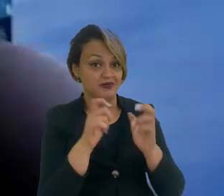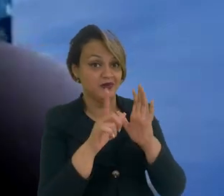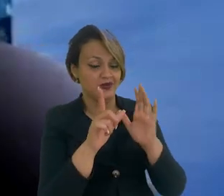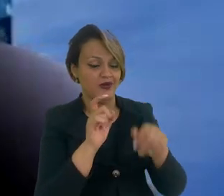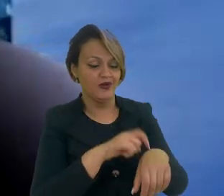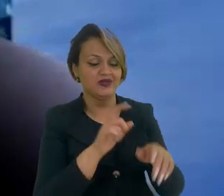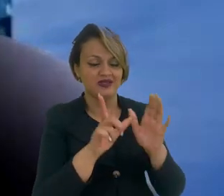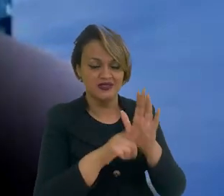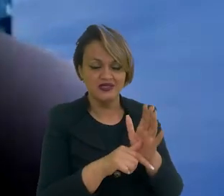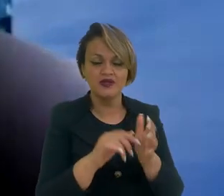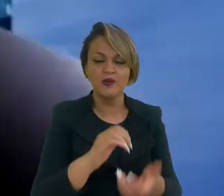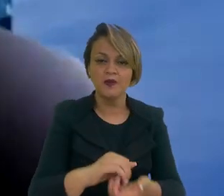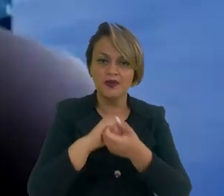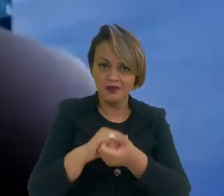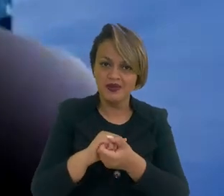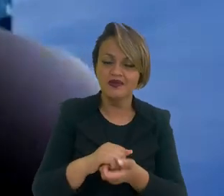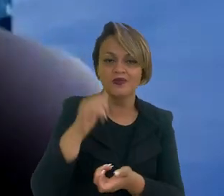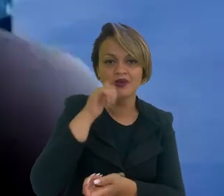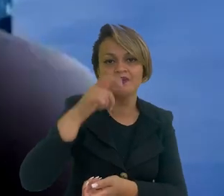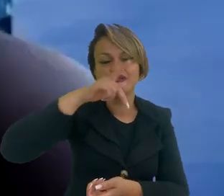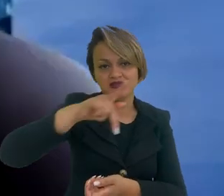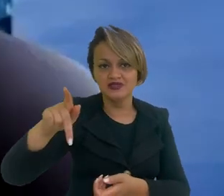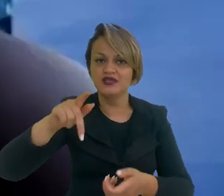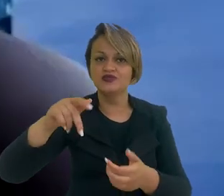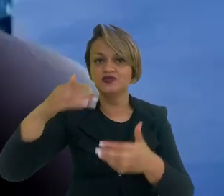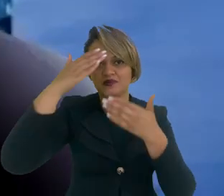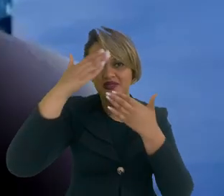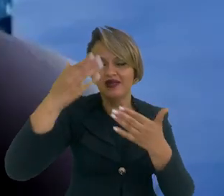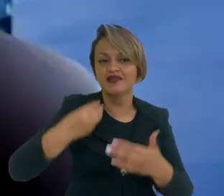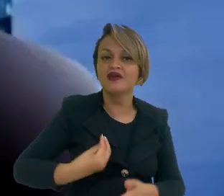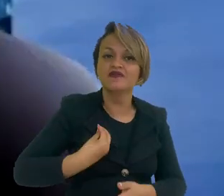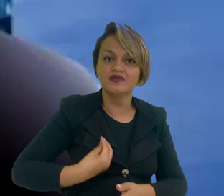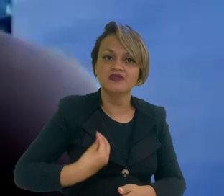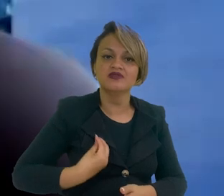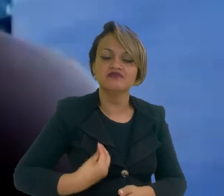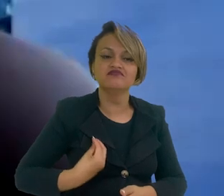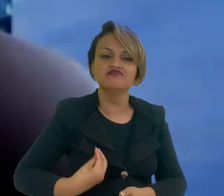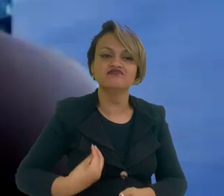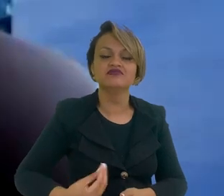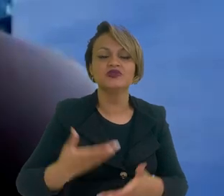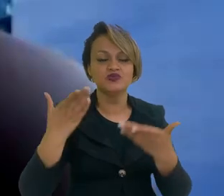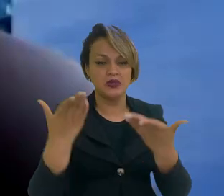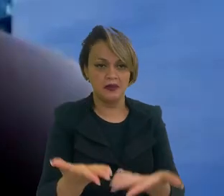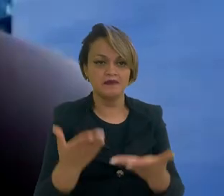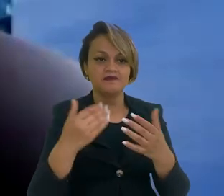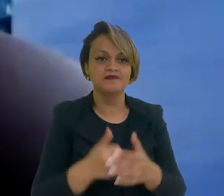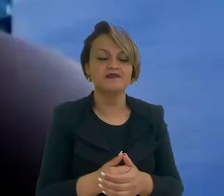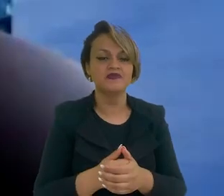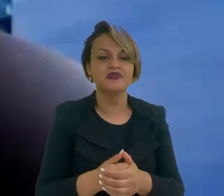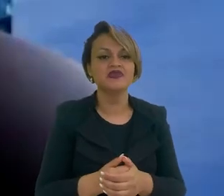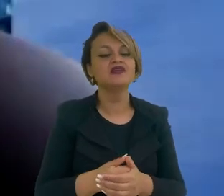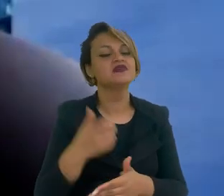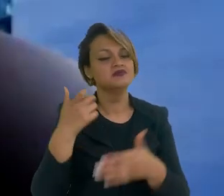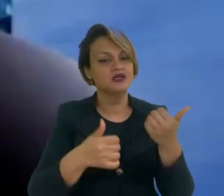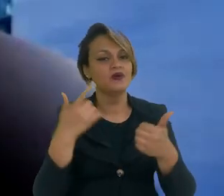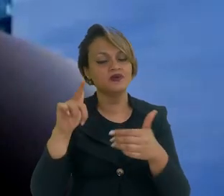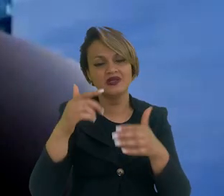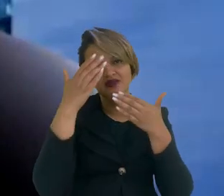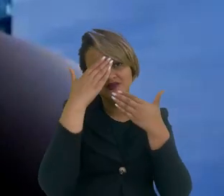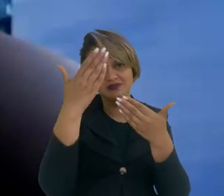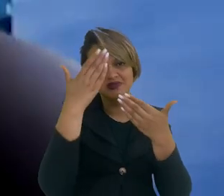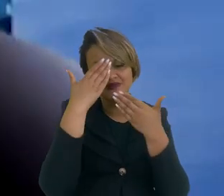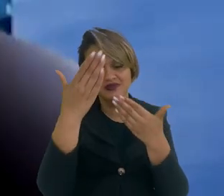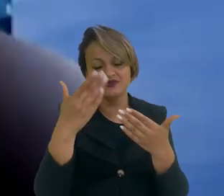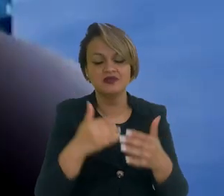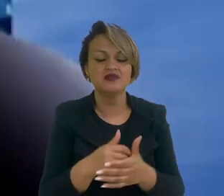Leila eu gostaria apenas em resumo adiantado da hora cumprimentar a nossa presidente é desembargadora Marisa Santos e agradecê-la pela presença